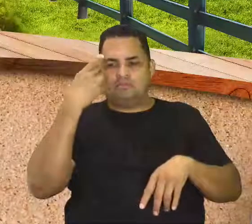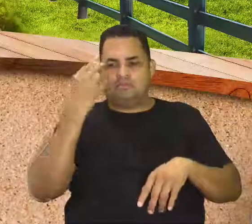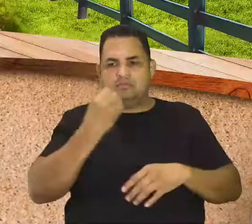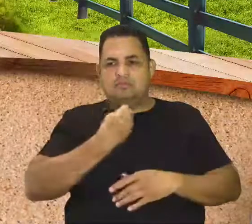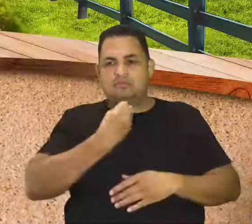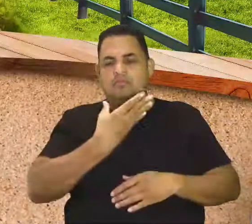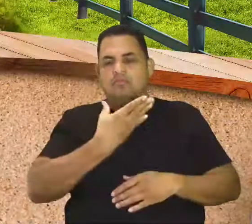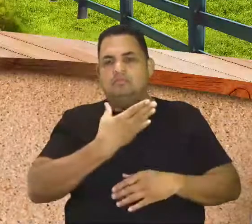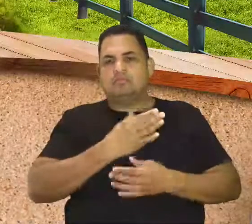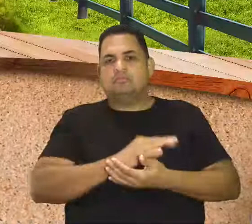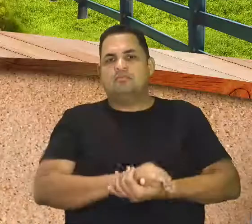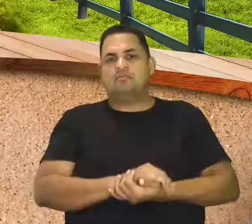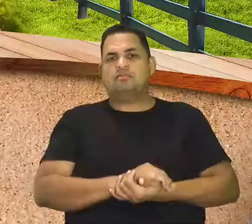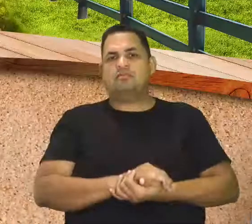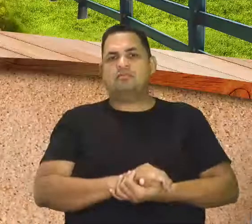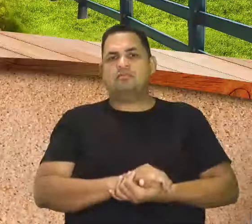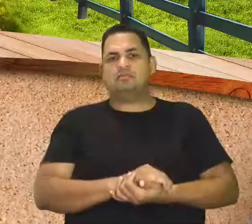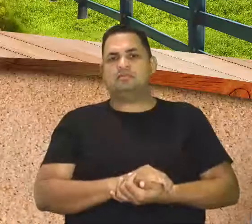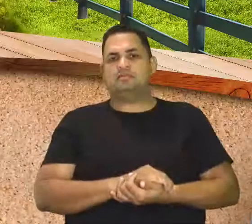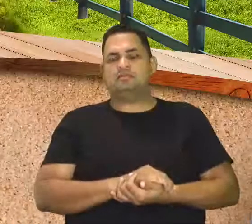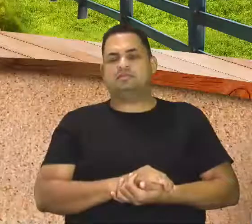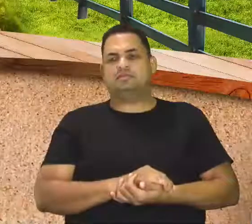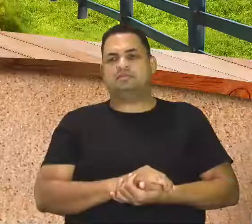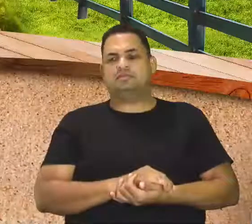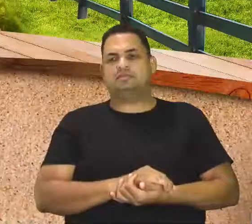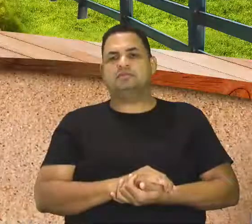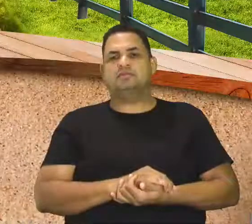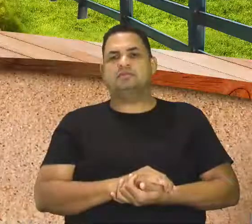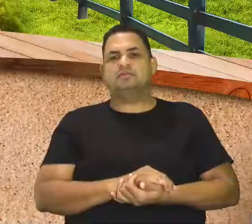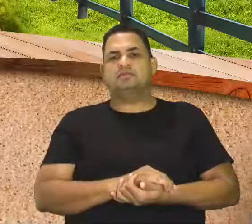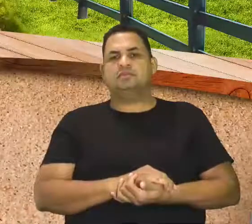bom? Meu Deus, Jefferson! Na tela,